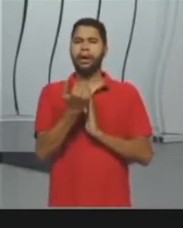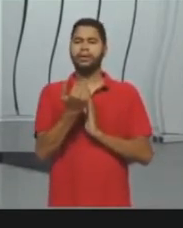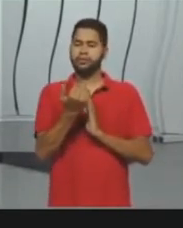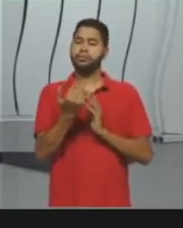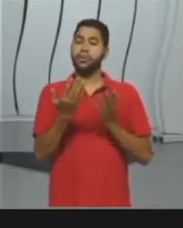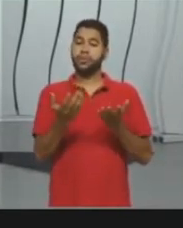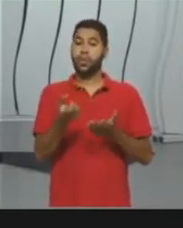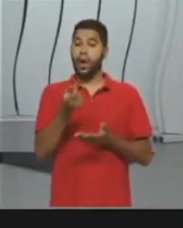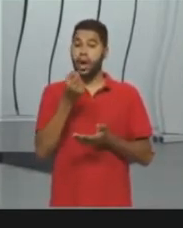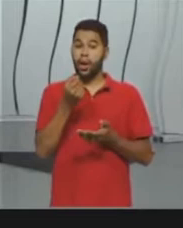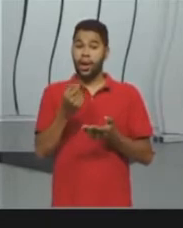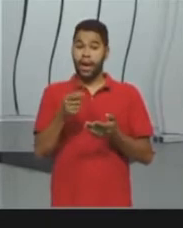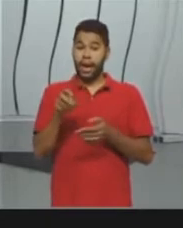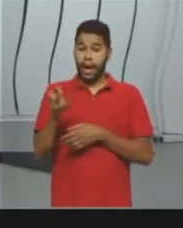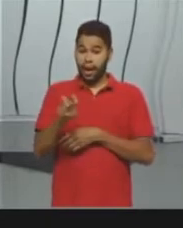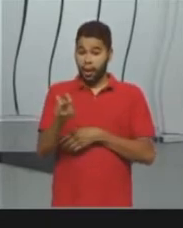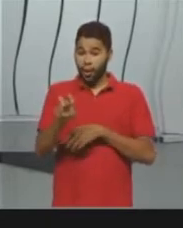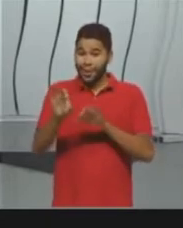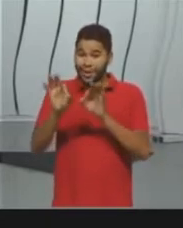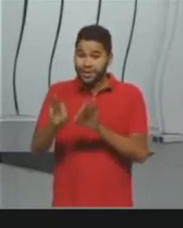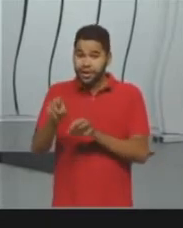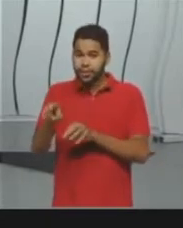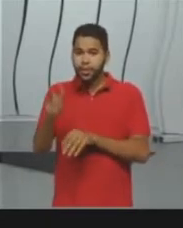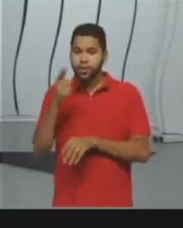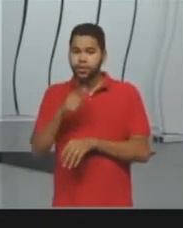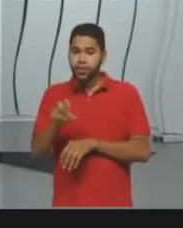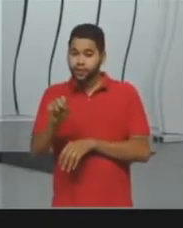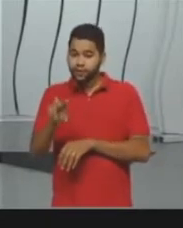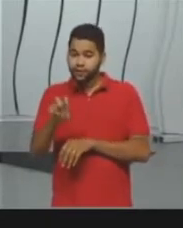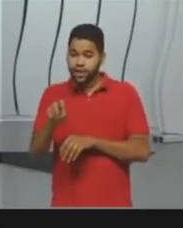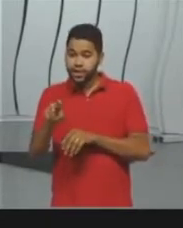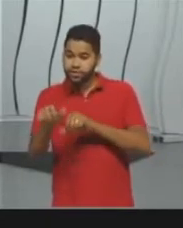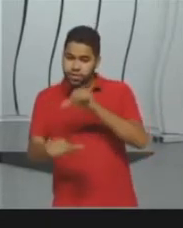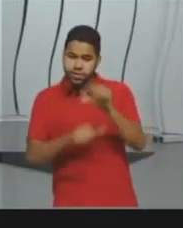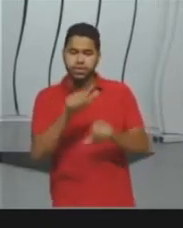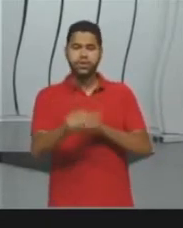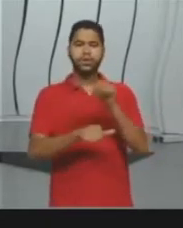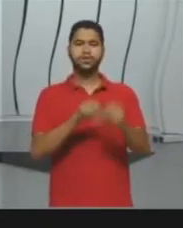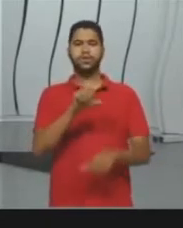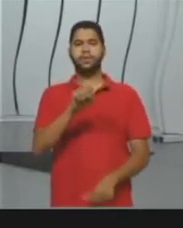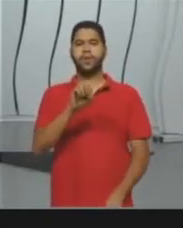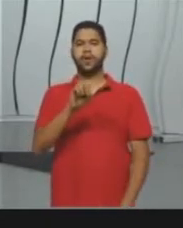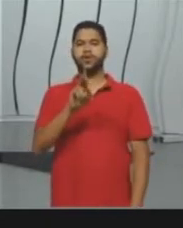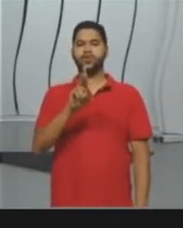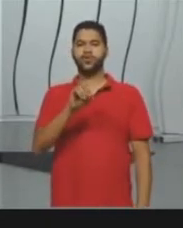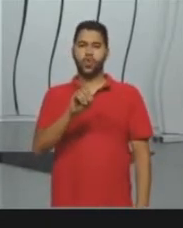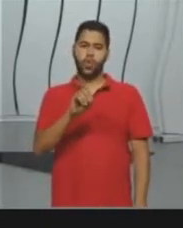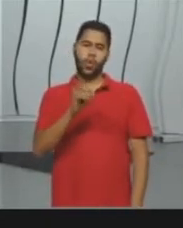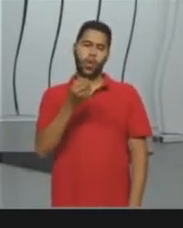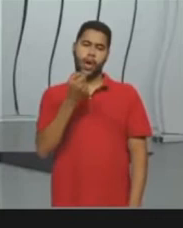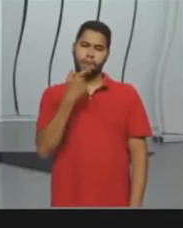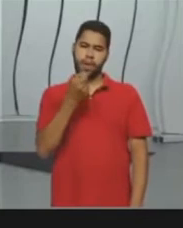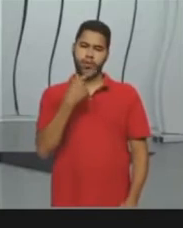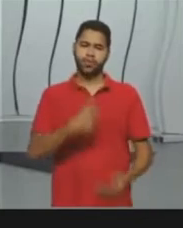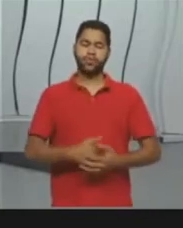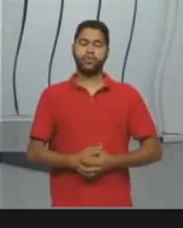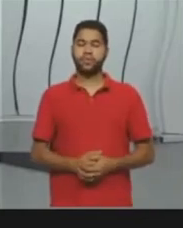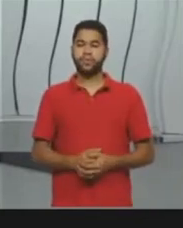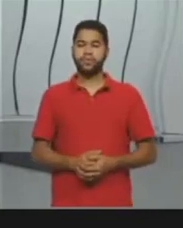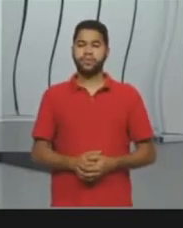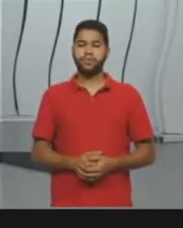você pegar exatamente aquele veneno que você precisa para o seu objetivo.